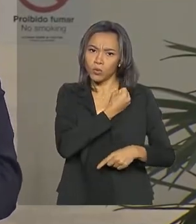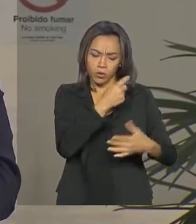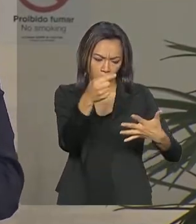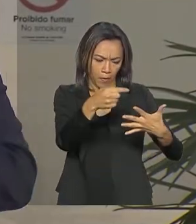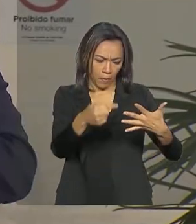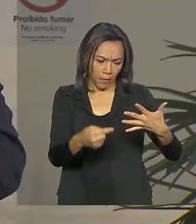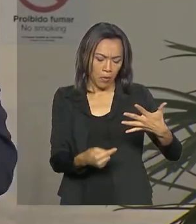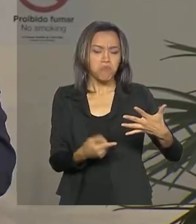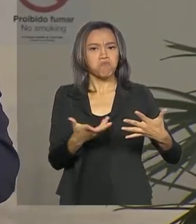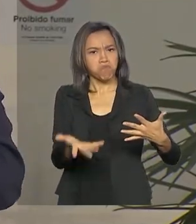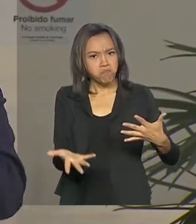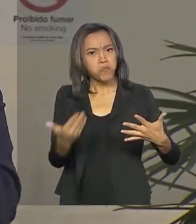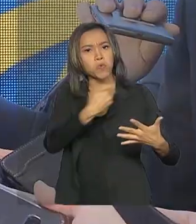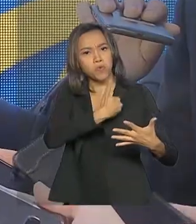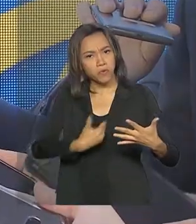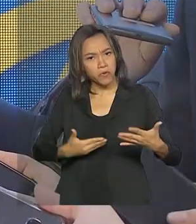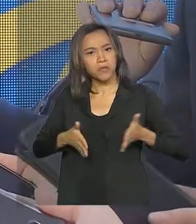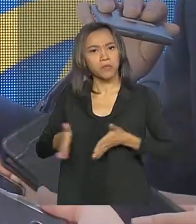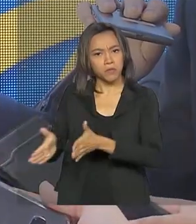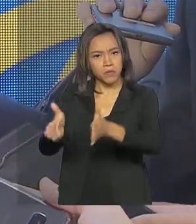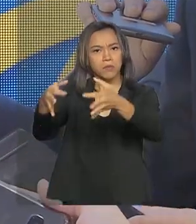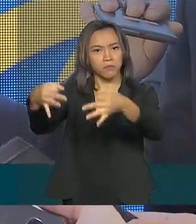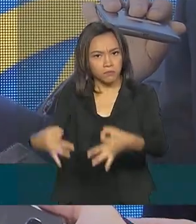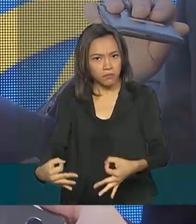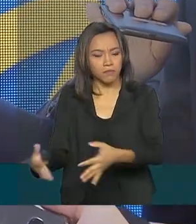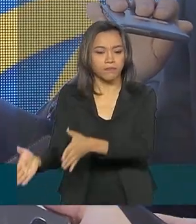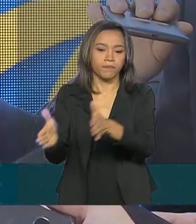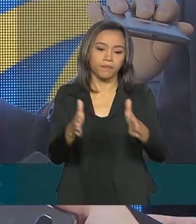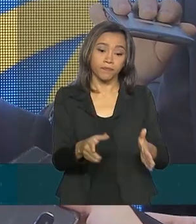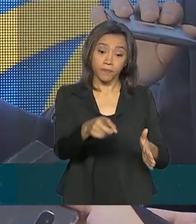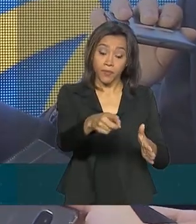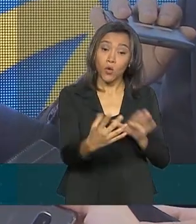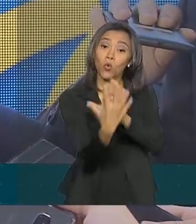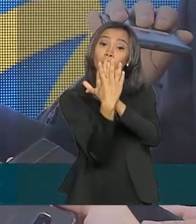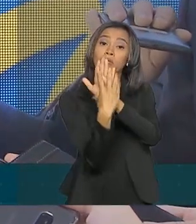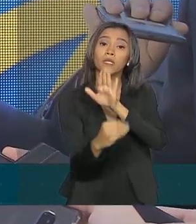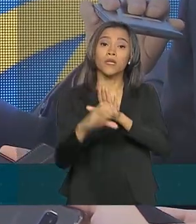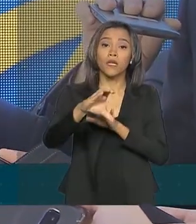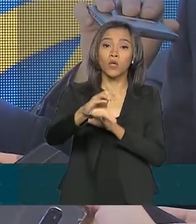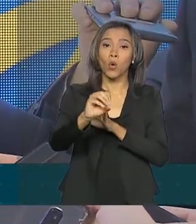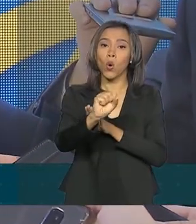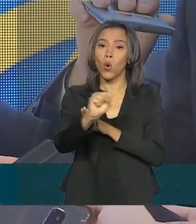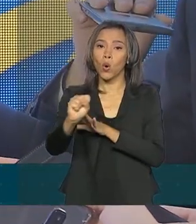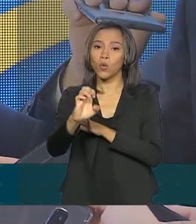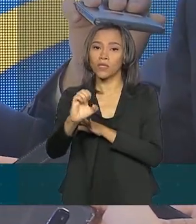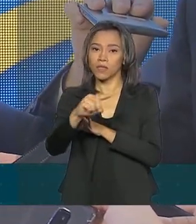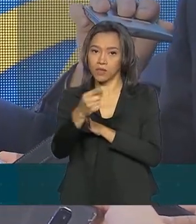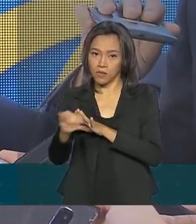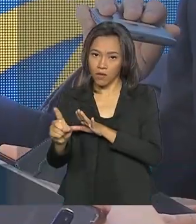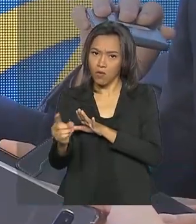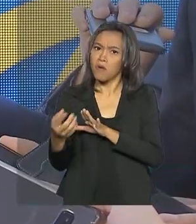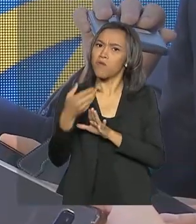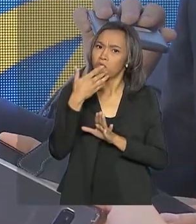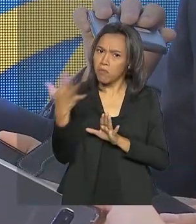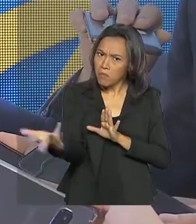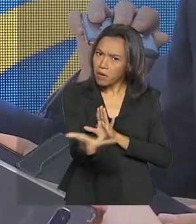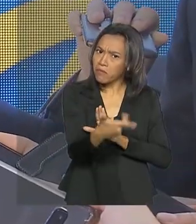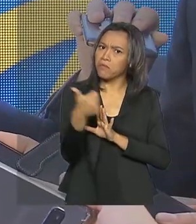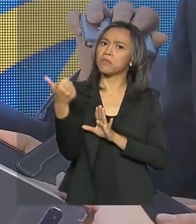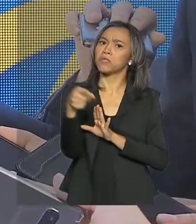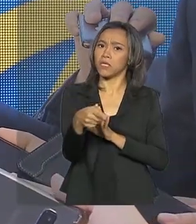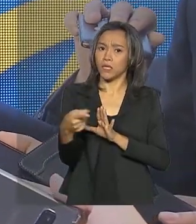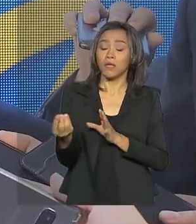está indo no caminho certo. A concessão representou uma grande corrida em direção à excelência. Por um lado, trouxe